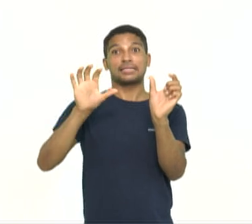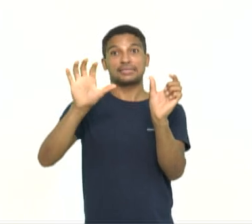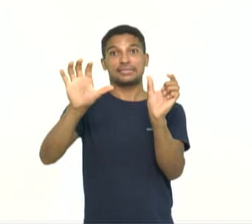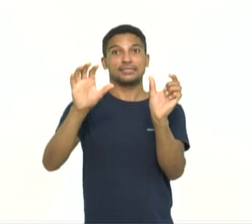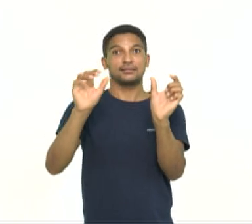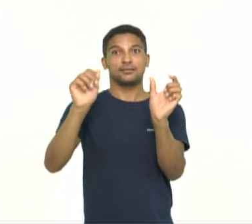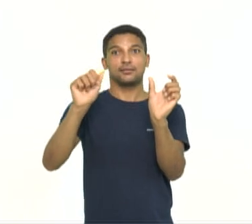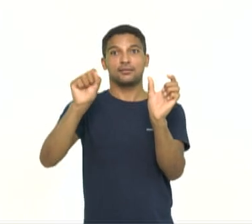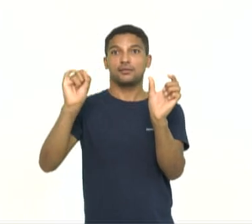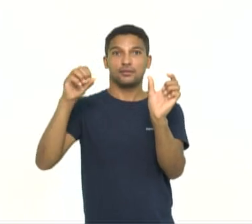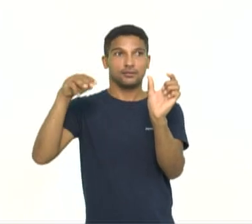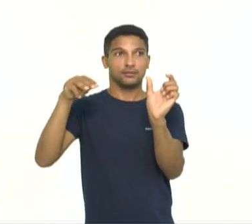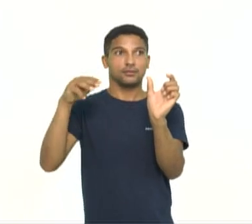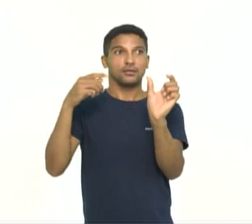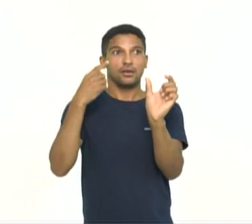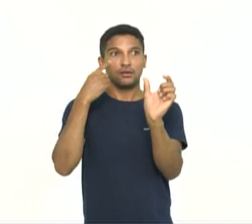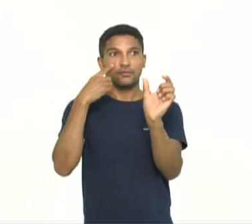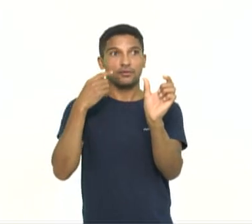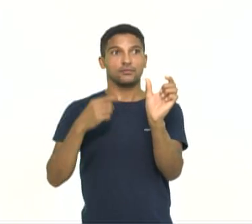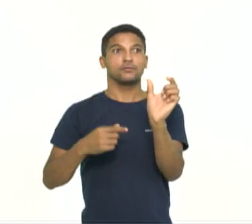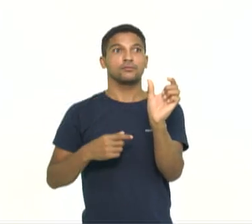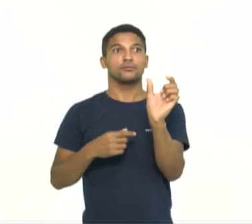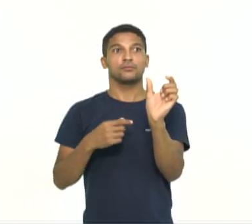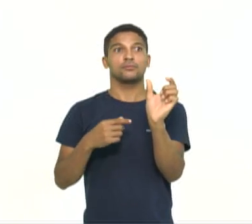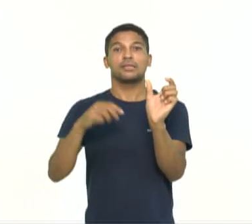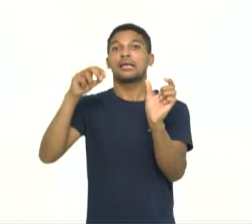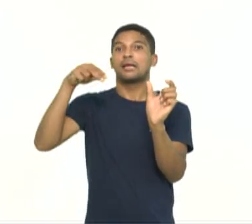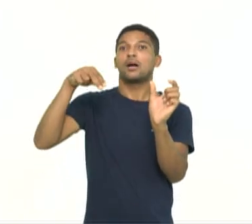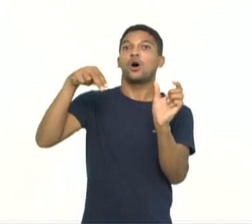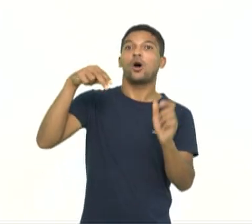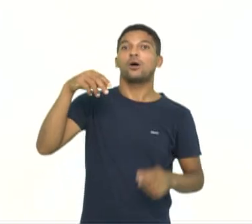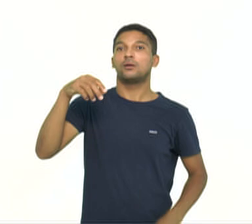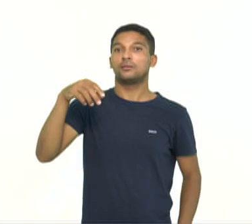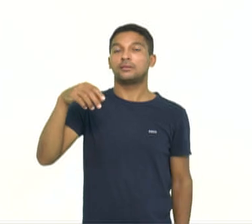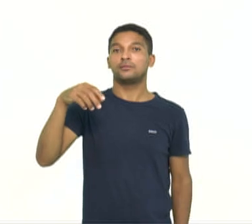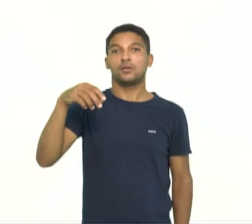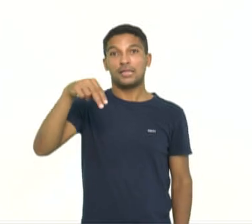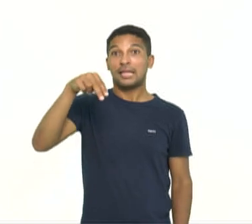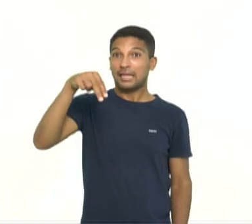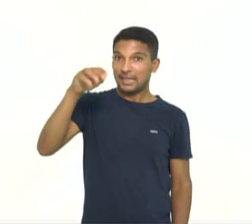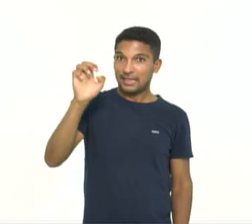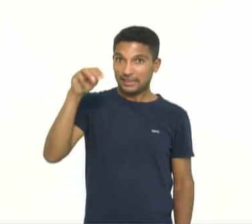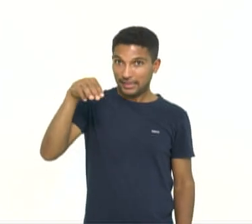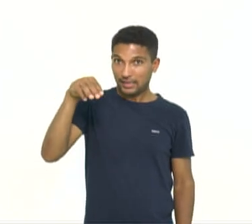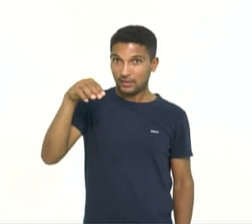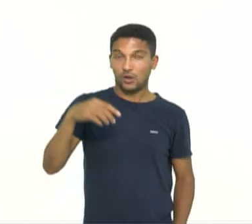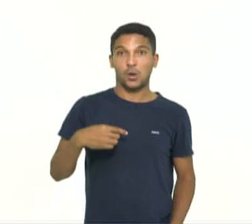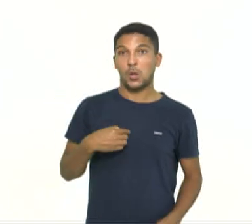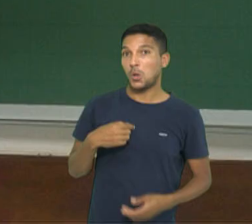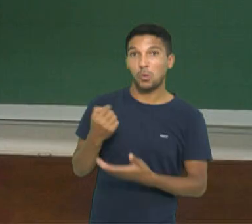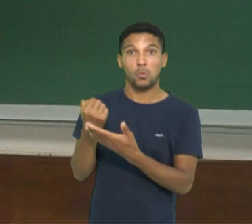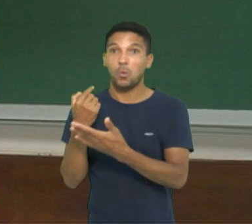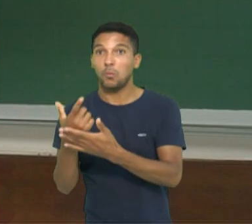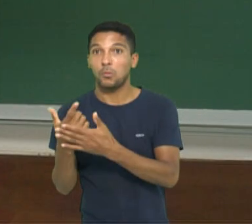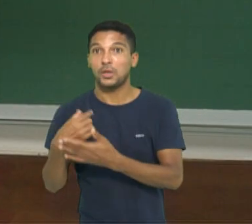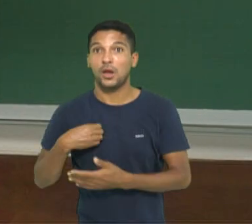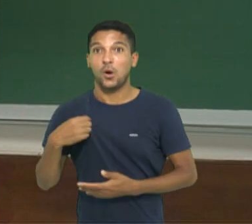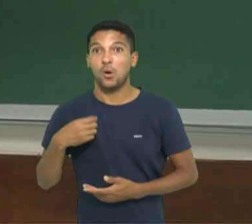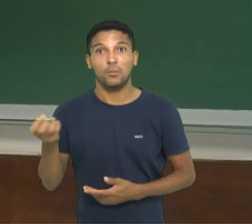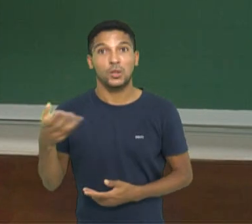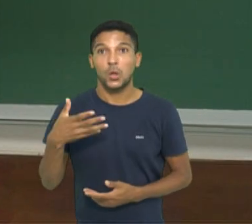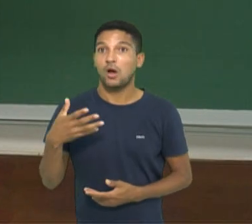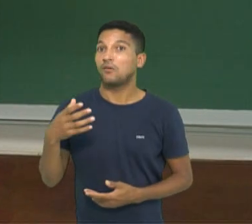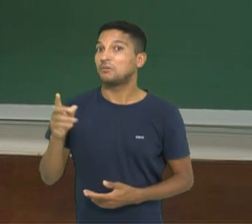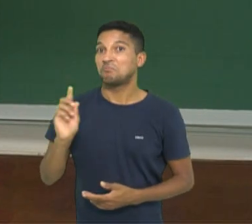né? Essa aditiva está somando, está adicionando. Nem comprei a roupa nova, nem fui à festa, não fiz nenhuma coisa nem outra. Estou somando